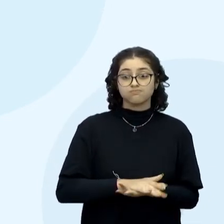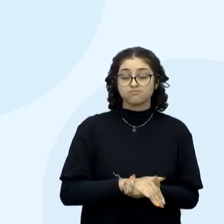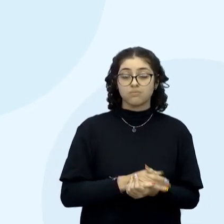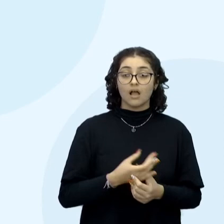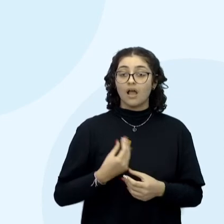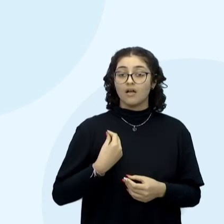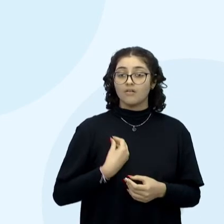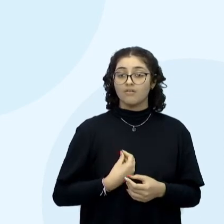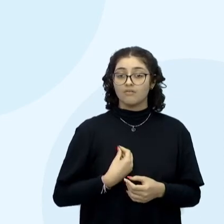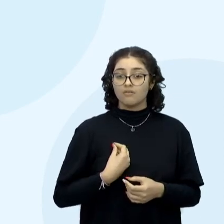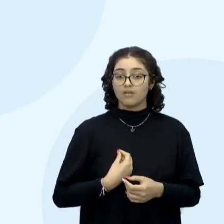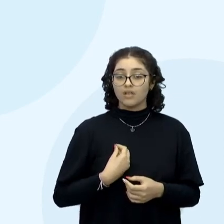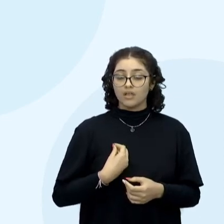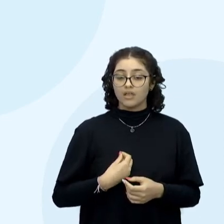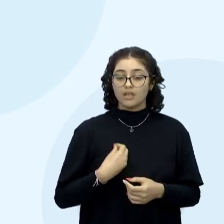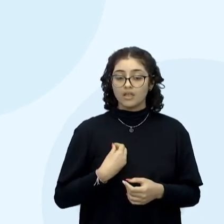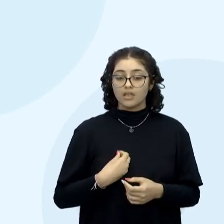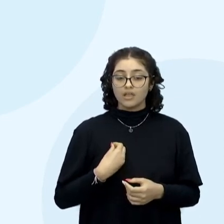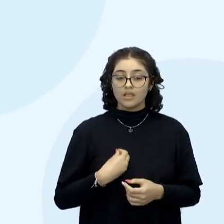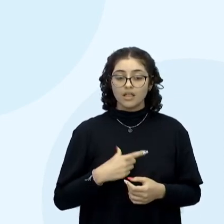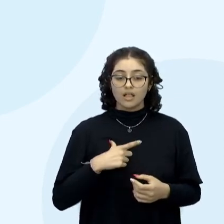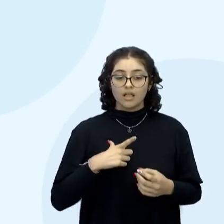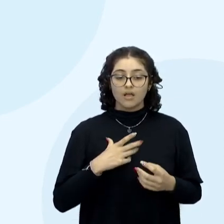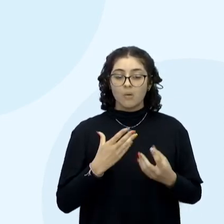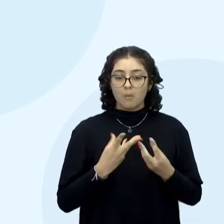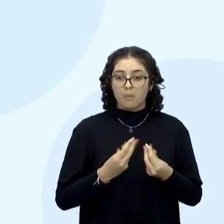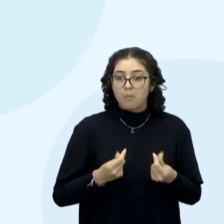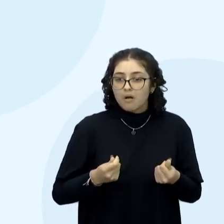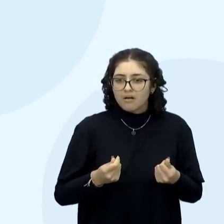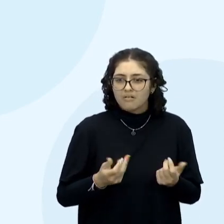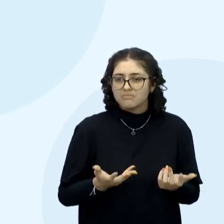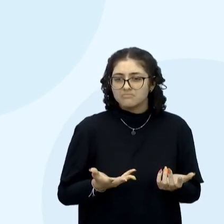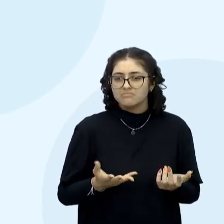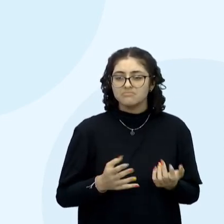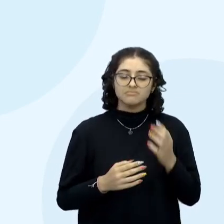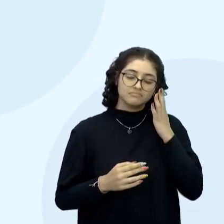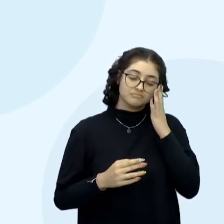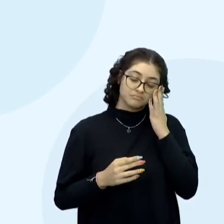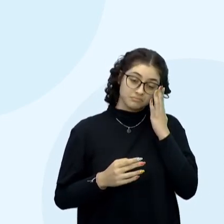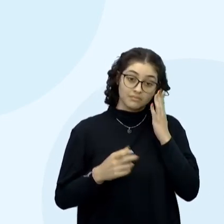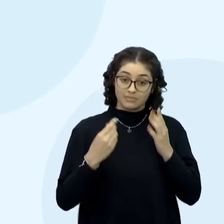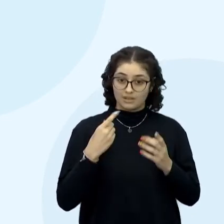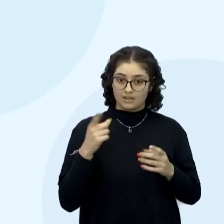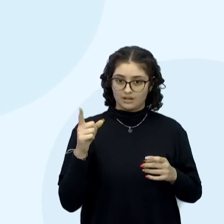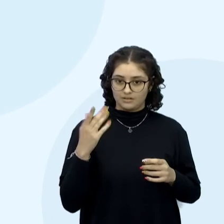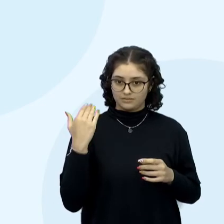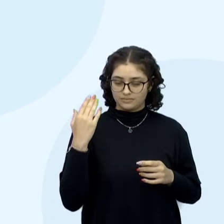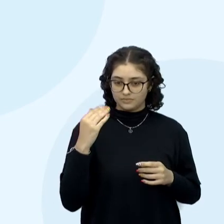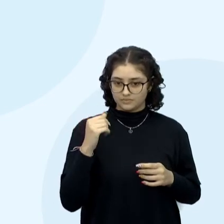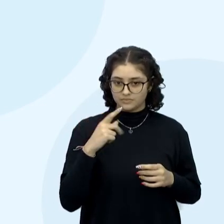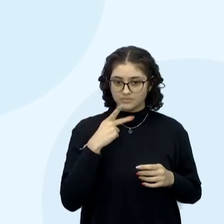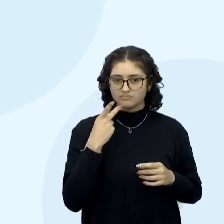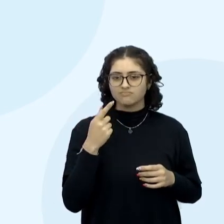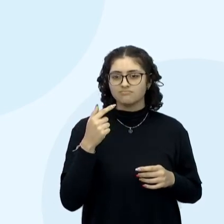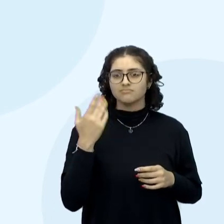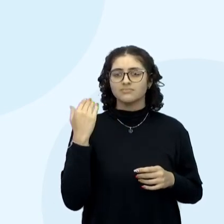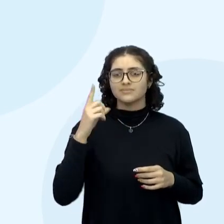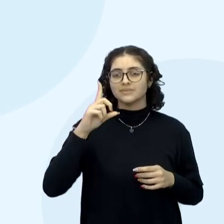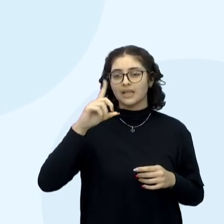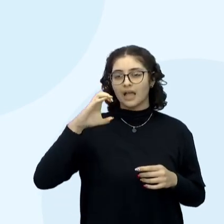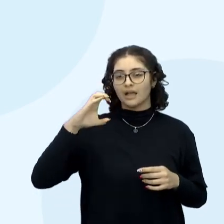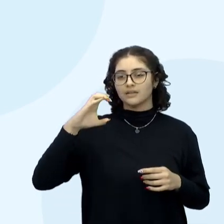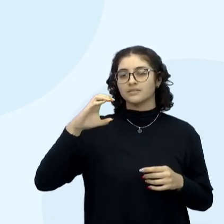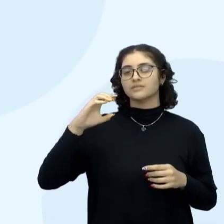são mais nuas do que outras. E a provocação que o Foucault faz para a gente, lá na década de 70, é pensar o